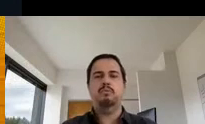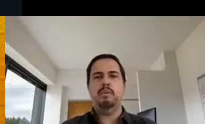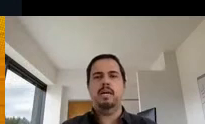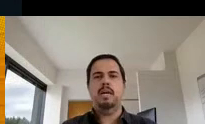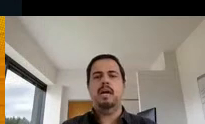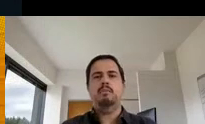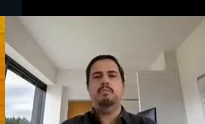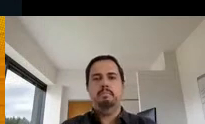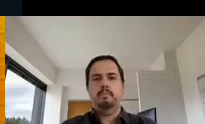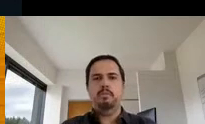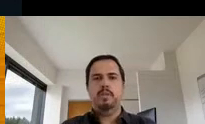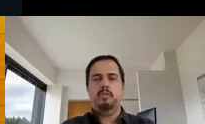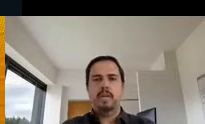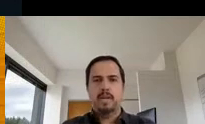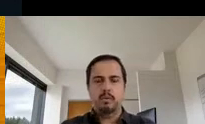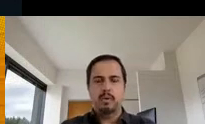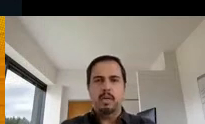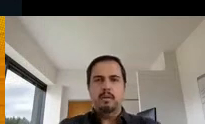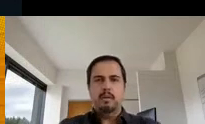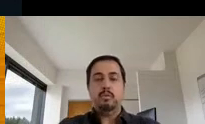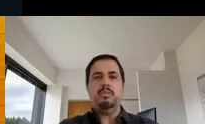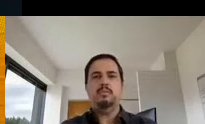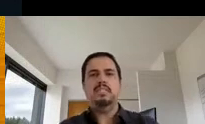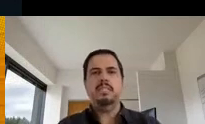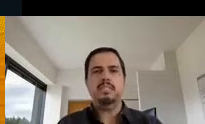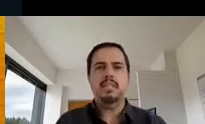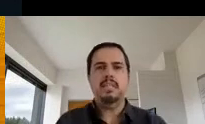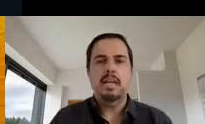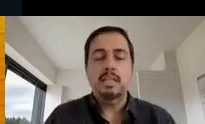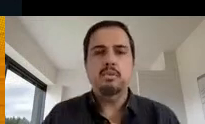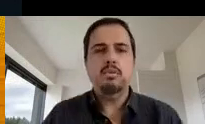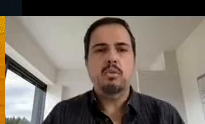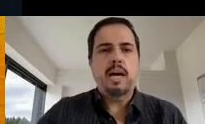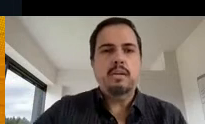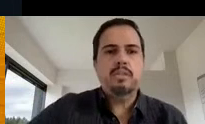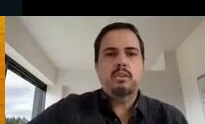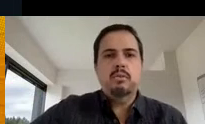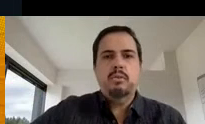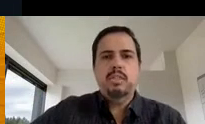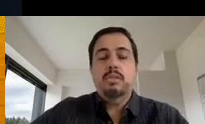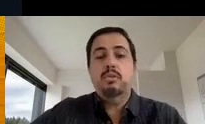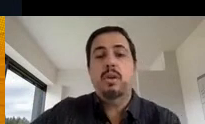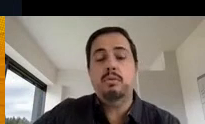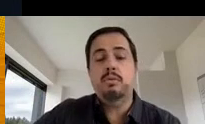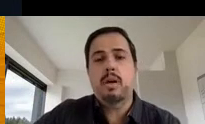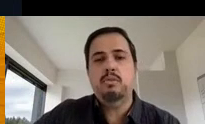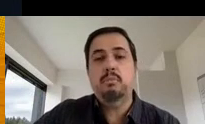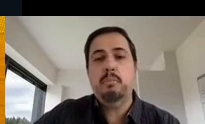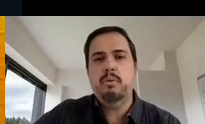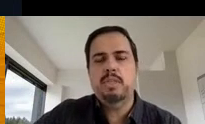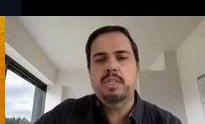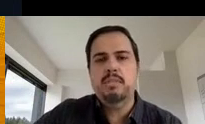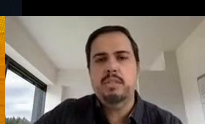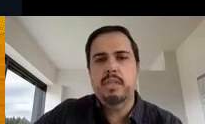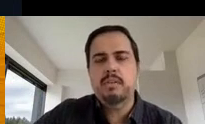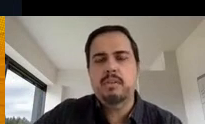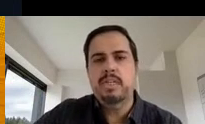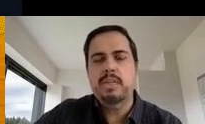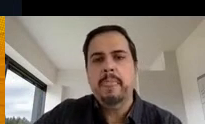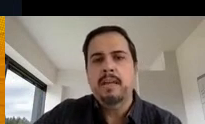tem de avançado no mercado, considerando o mercado pessoas físicas, né? de usuários de tecnologia, de